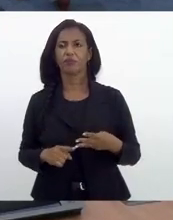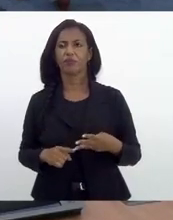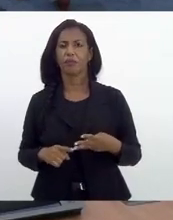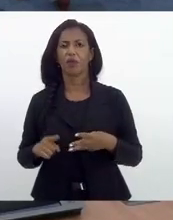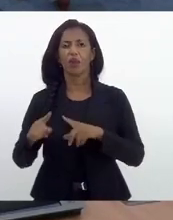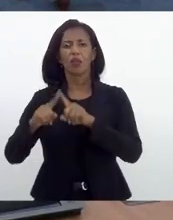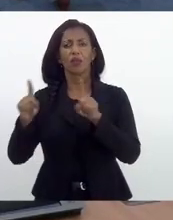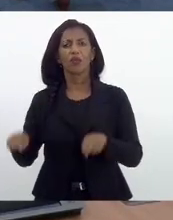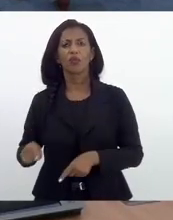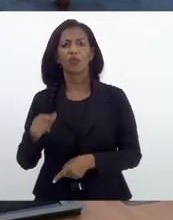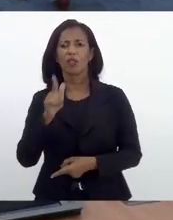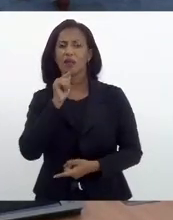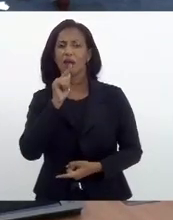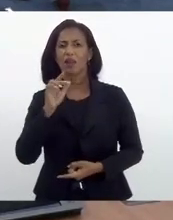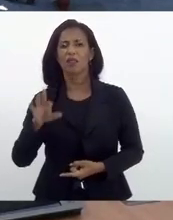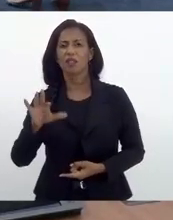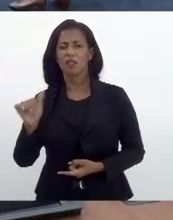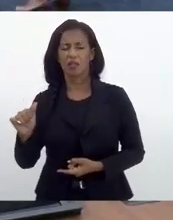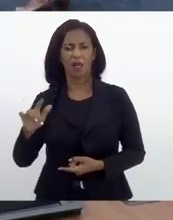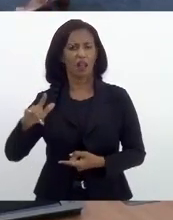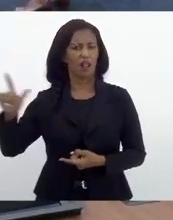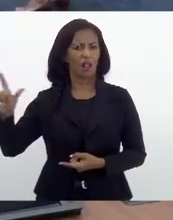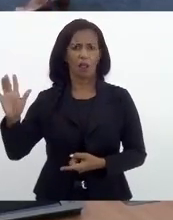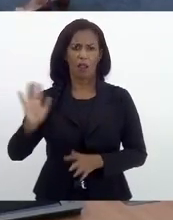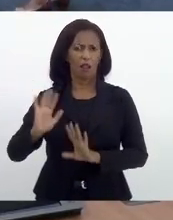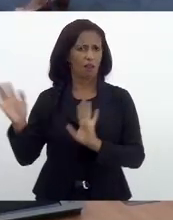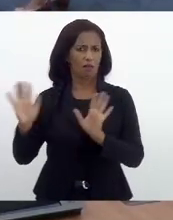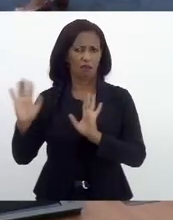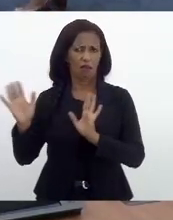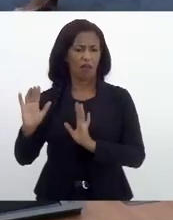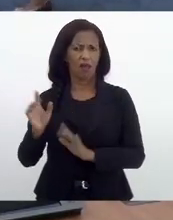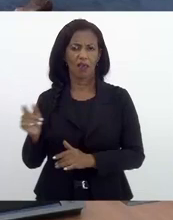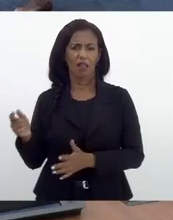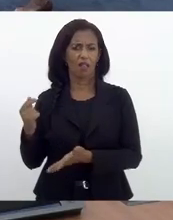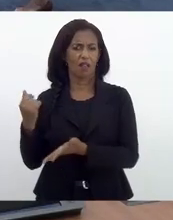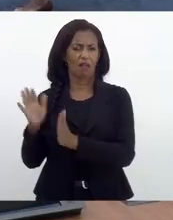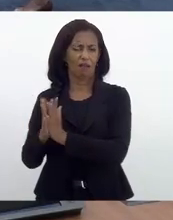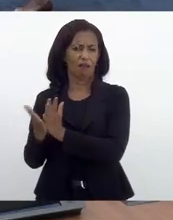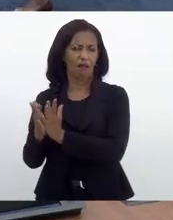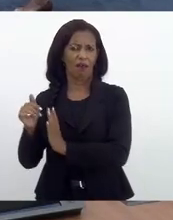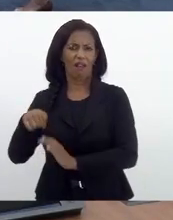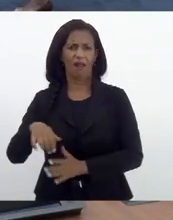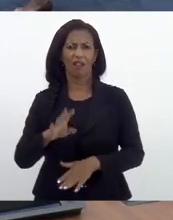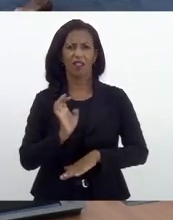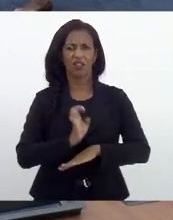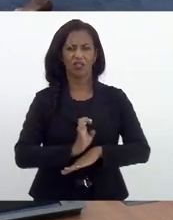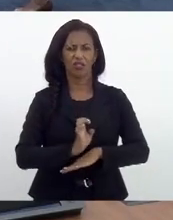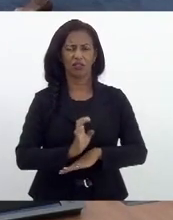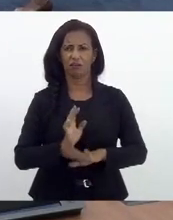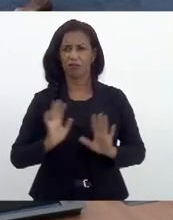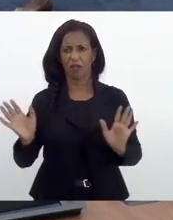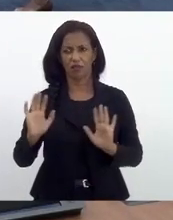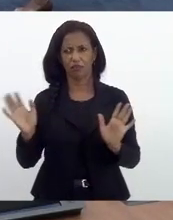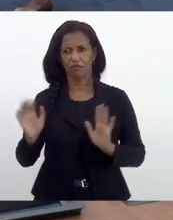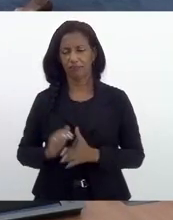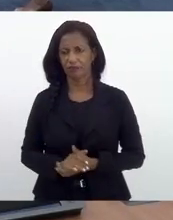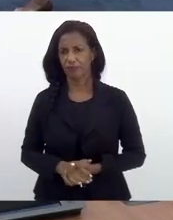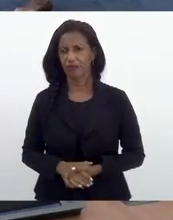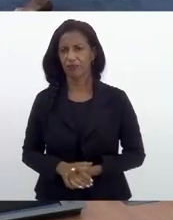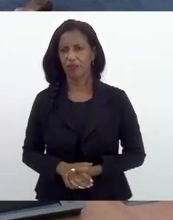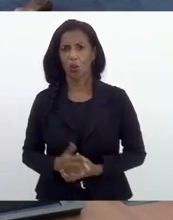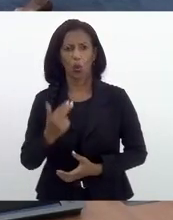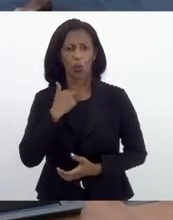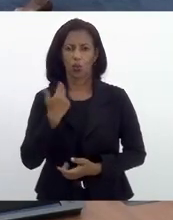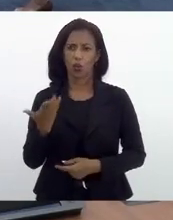servidor da CEDAI não tem como porque lá é seletista e aqui é estatutário não dá salvo eu